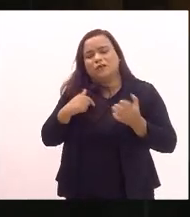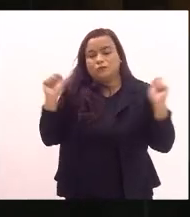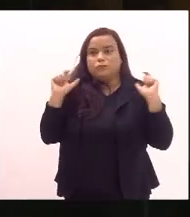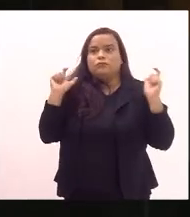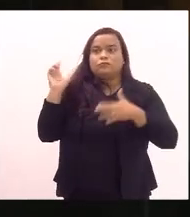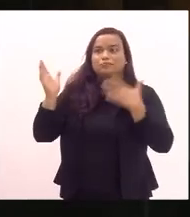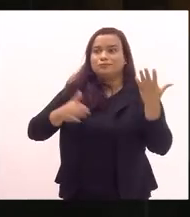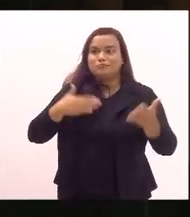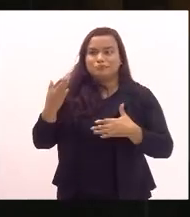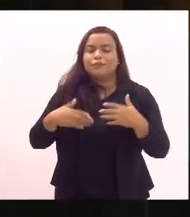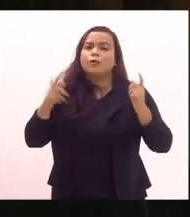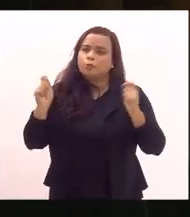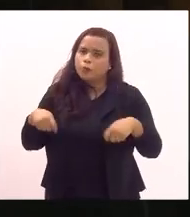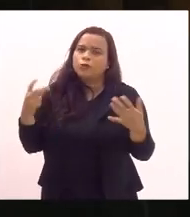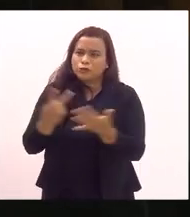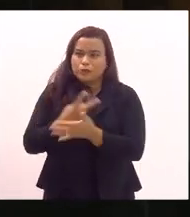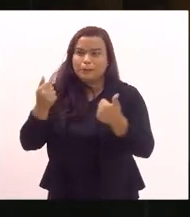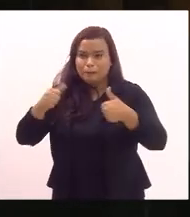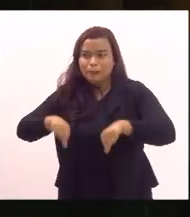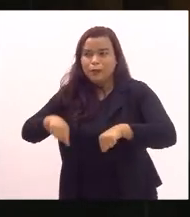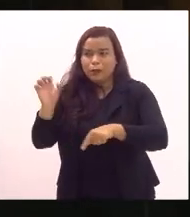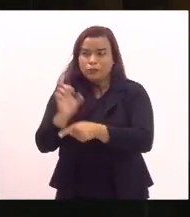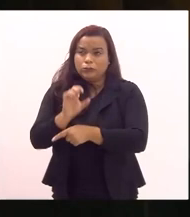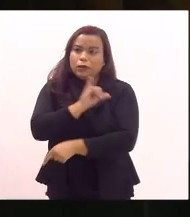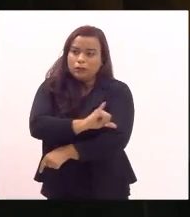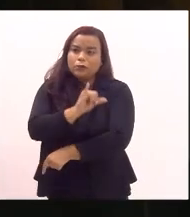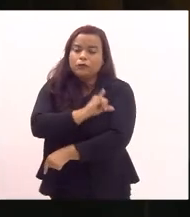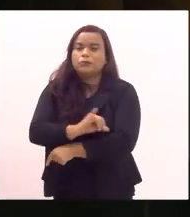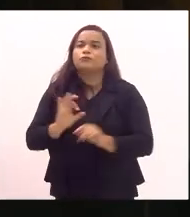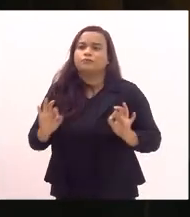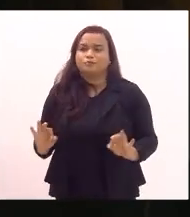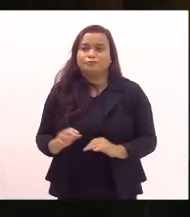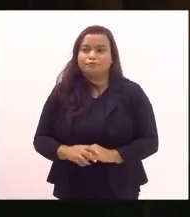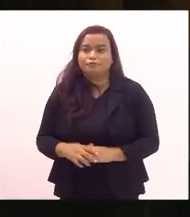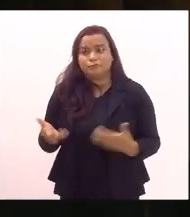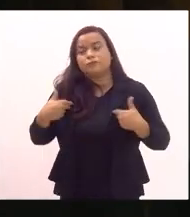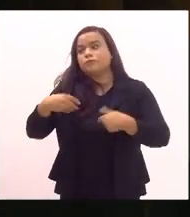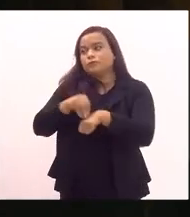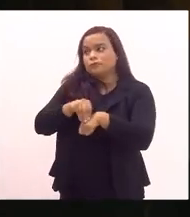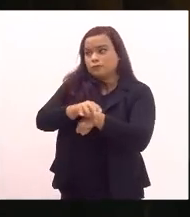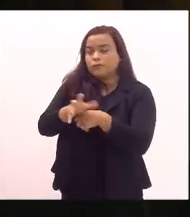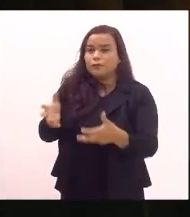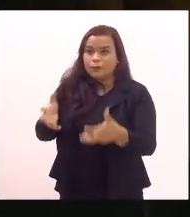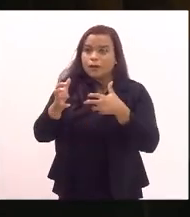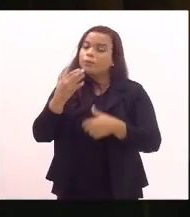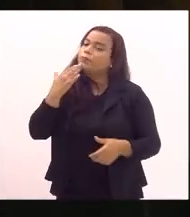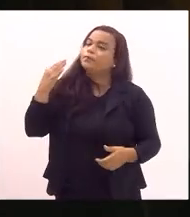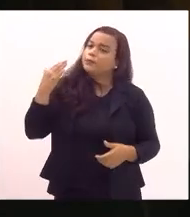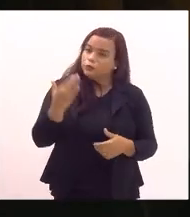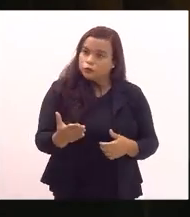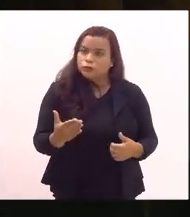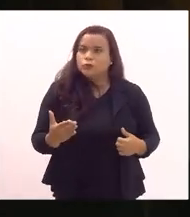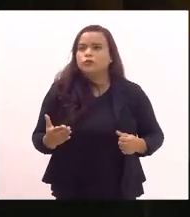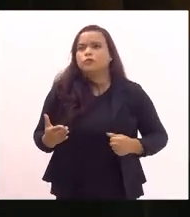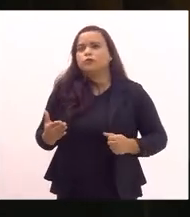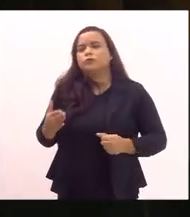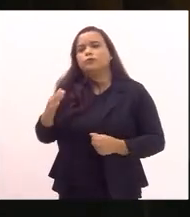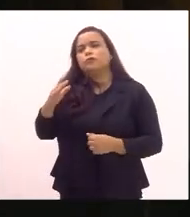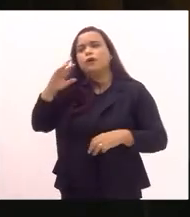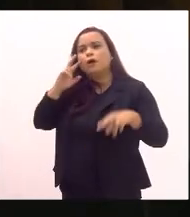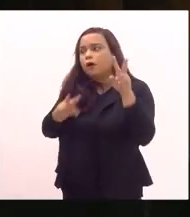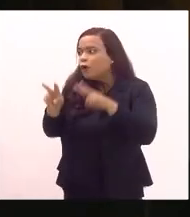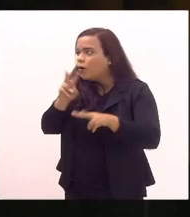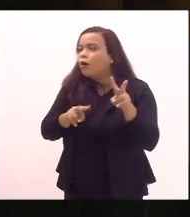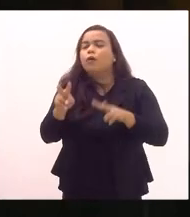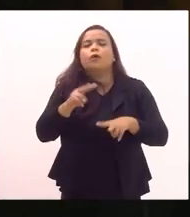assusto com que pode acontecer no nosso Estado então eu queria aqui nesse momento pedir um olhar